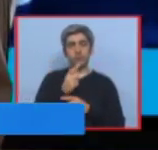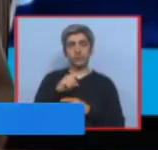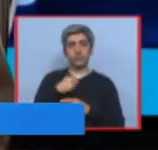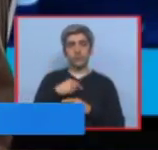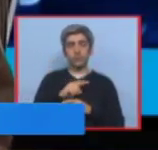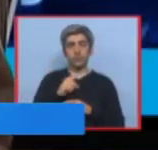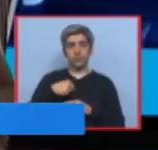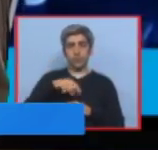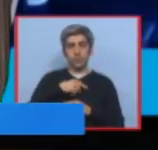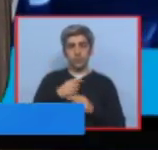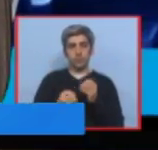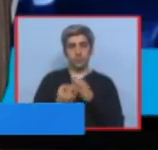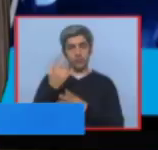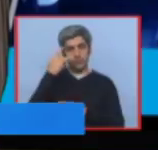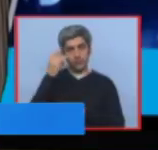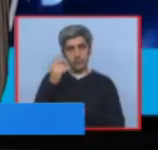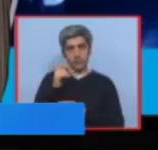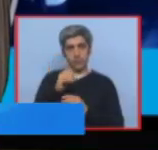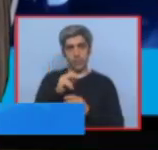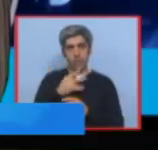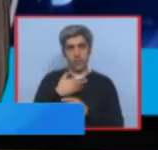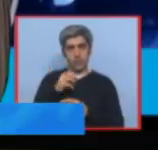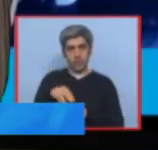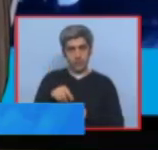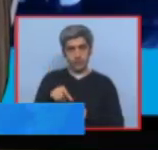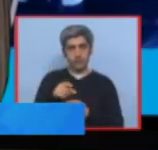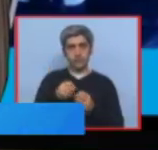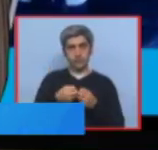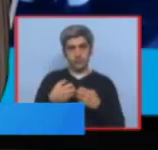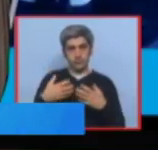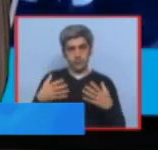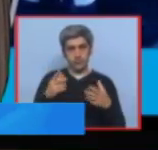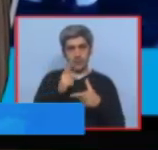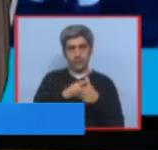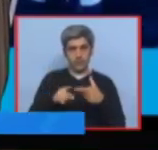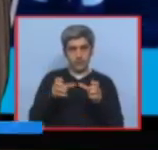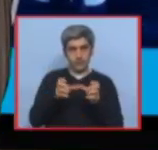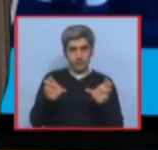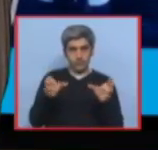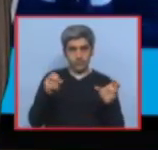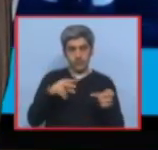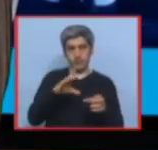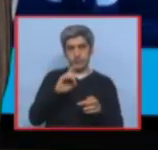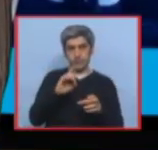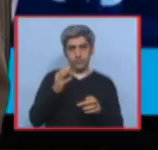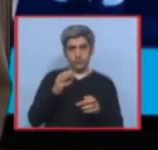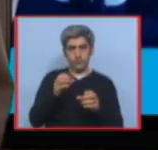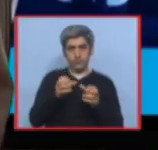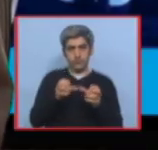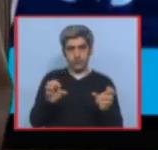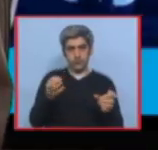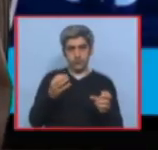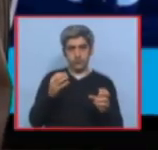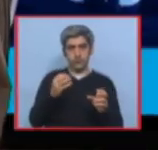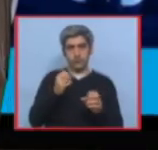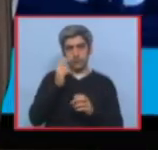que inventámos a Ordem expandiu-se também dividindo-se no século XVI. A divisão, afinal,